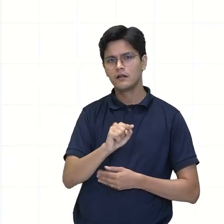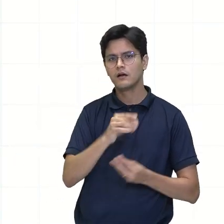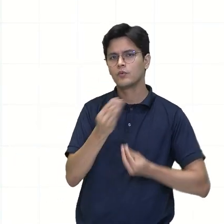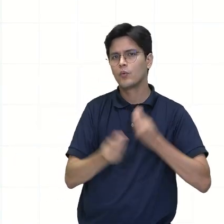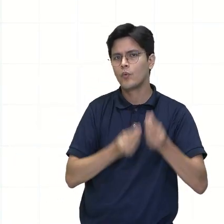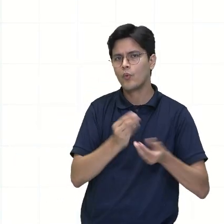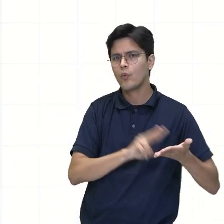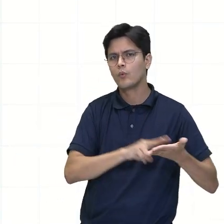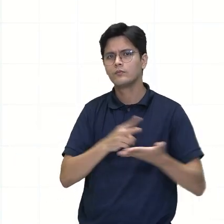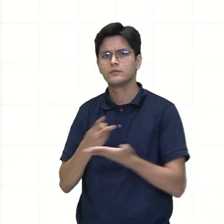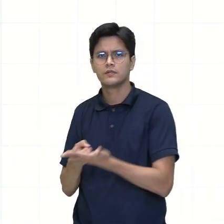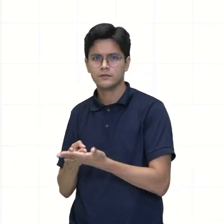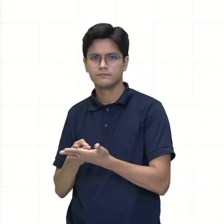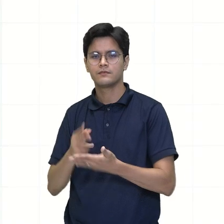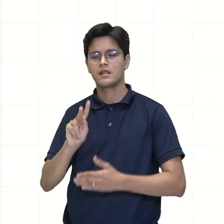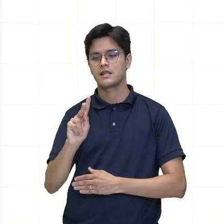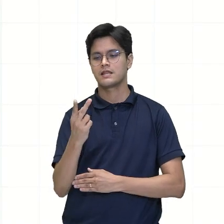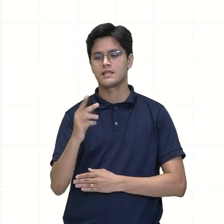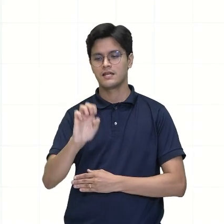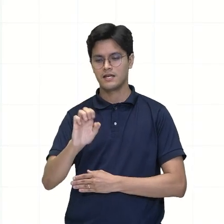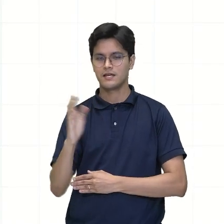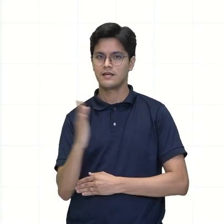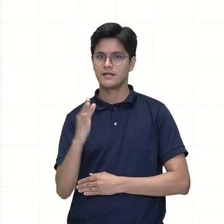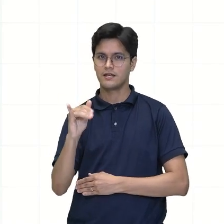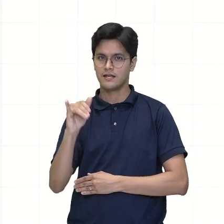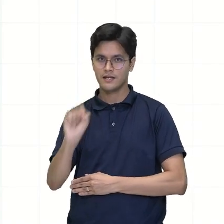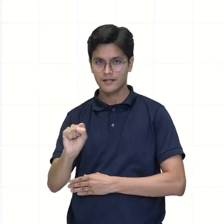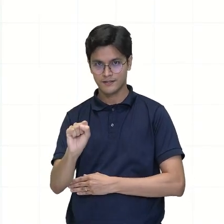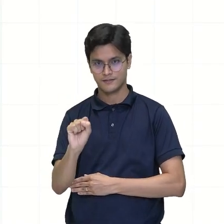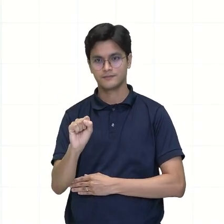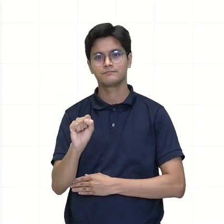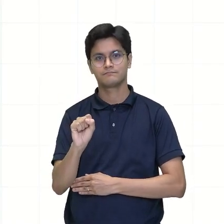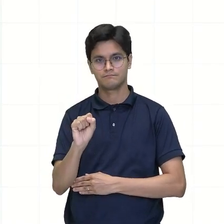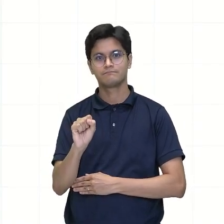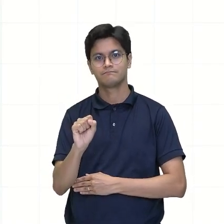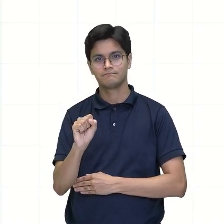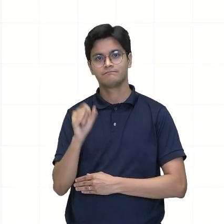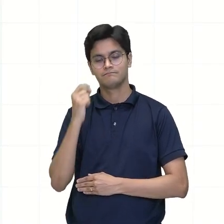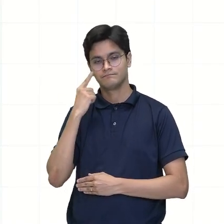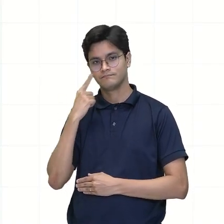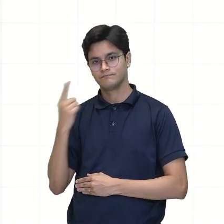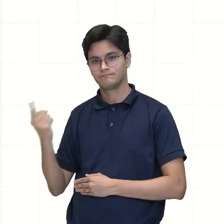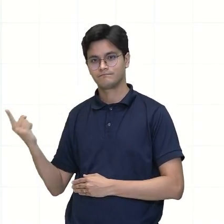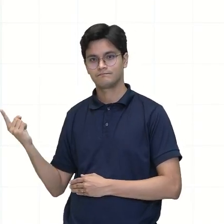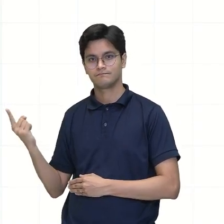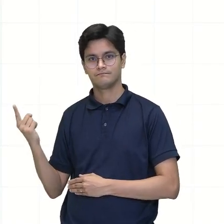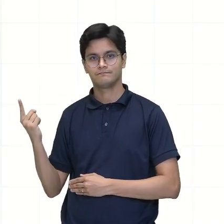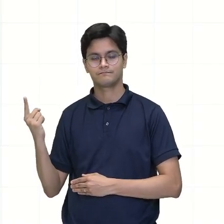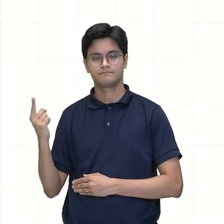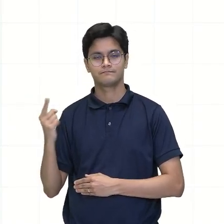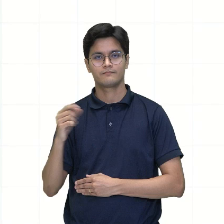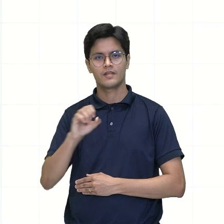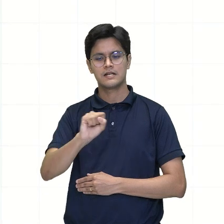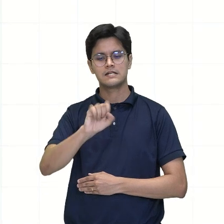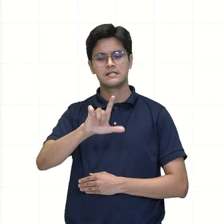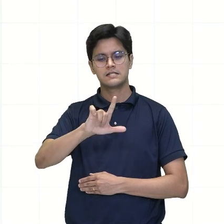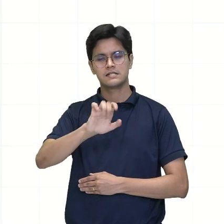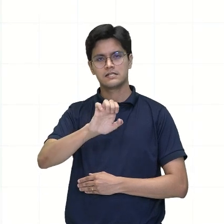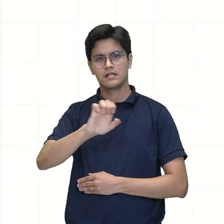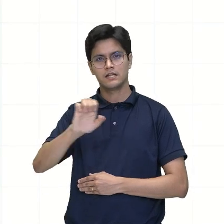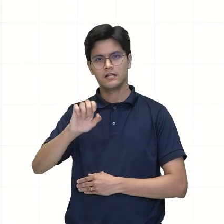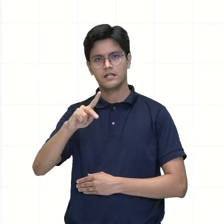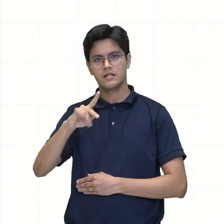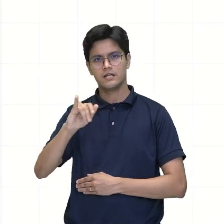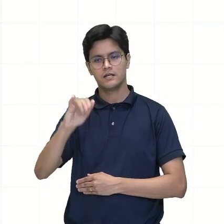Ele está. Então, na letra A temos assim. He's sleeping. Sabem o que significa sleep? E aí com